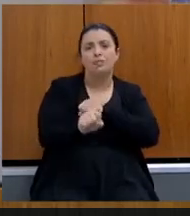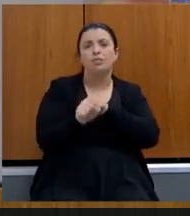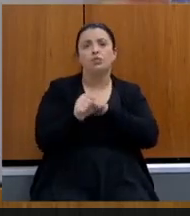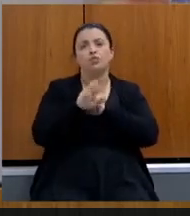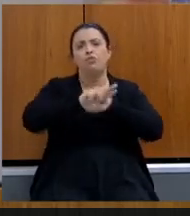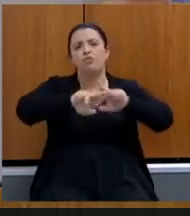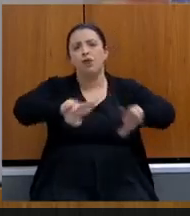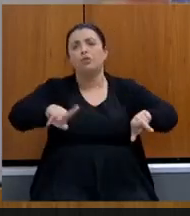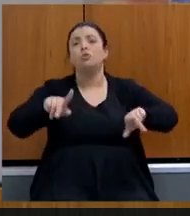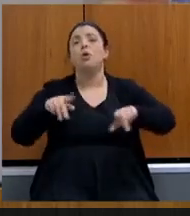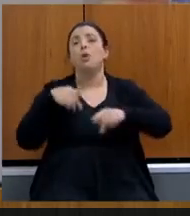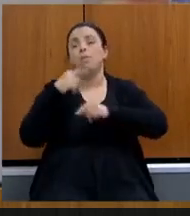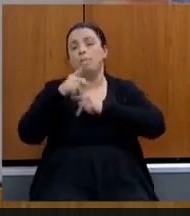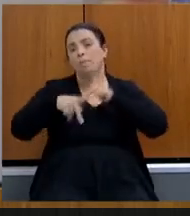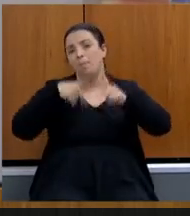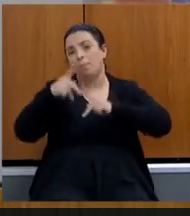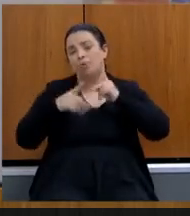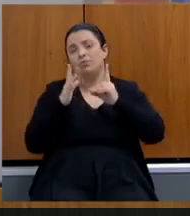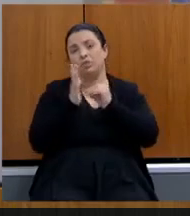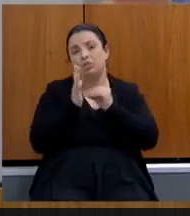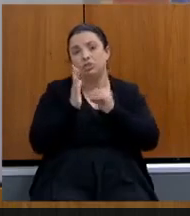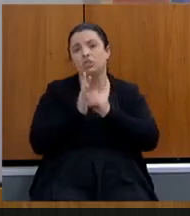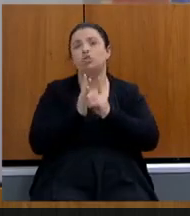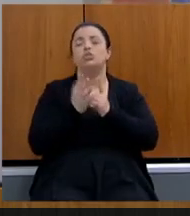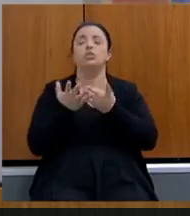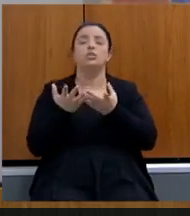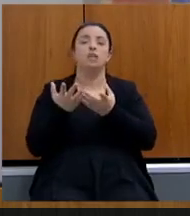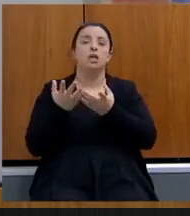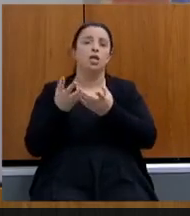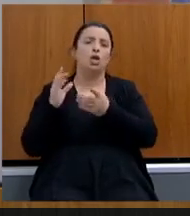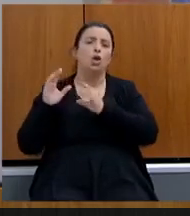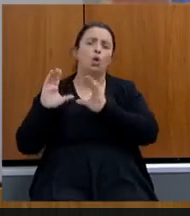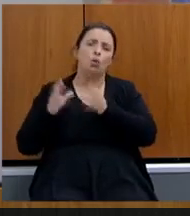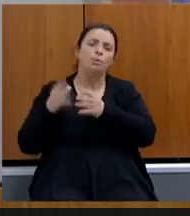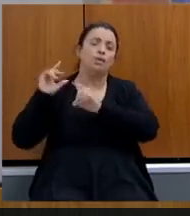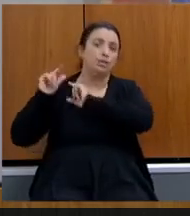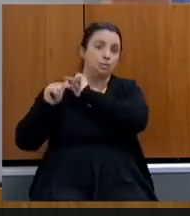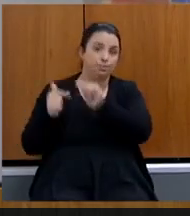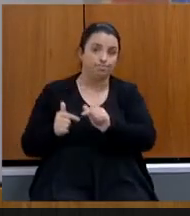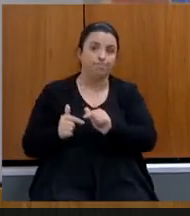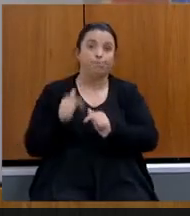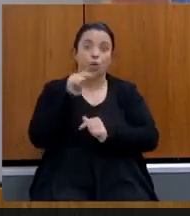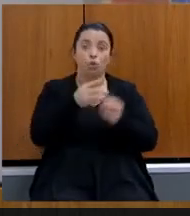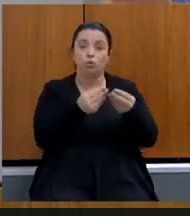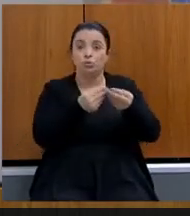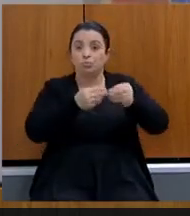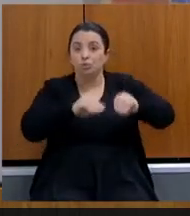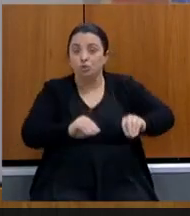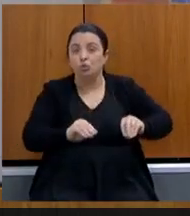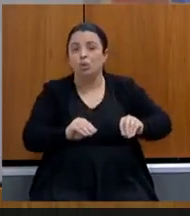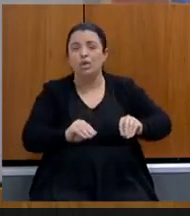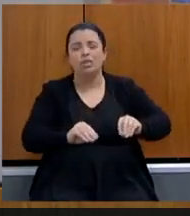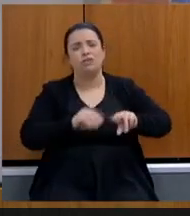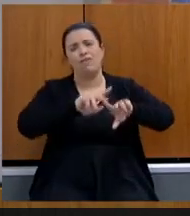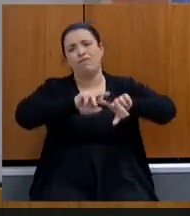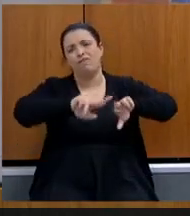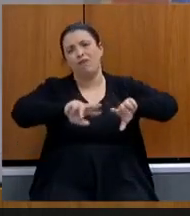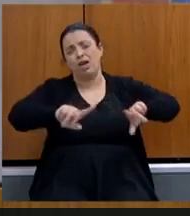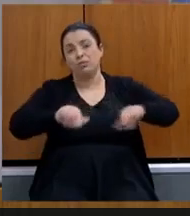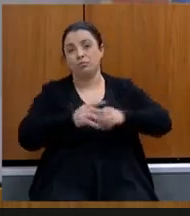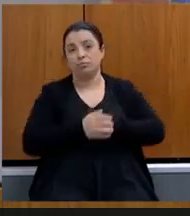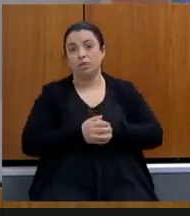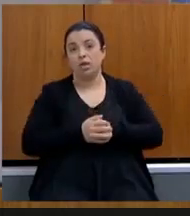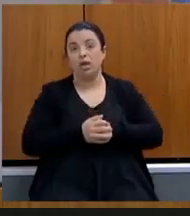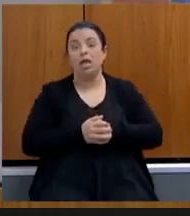tradicionais os danos causados por este incêndio vão além das perdas materiais ameaças escolas